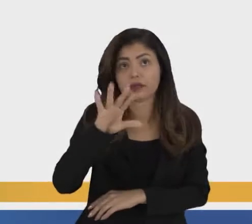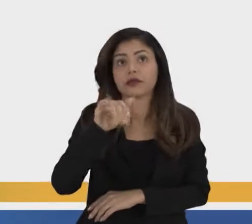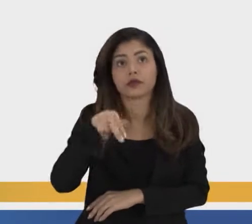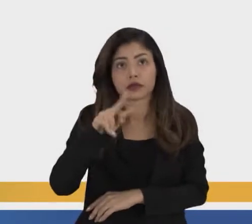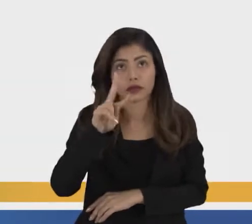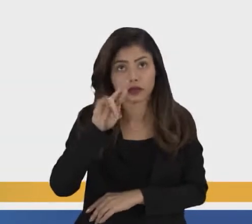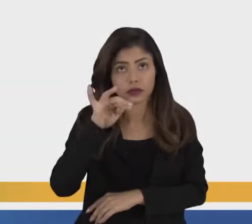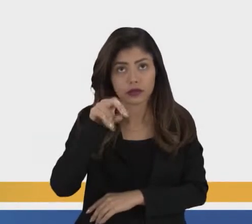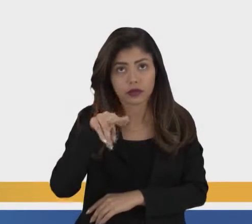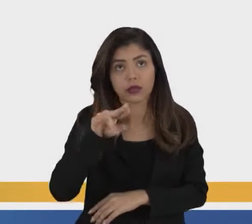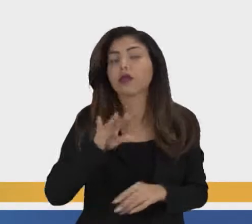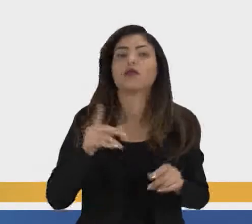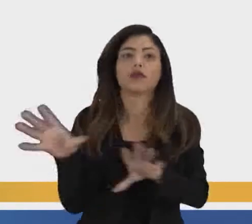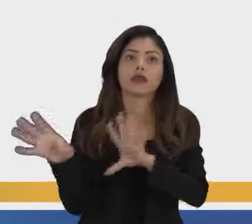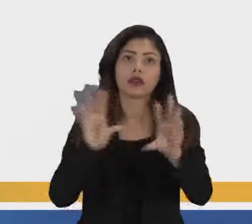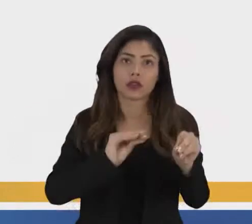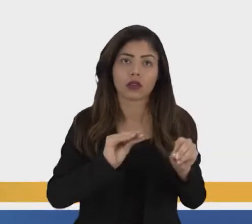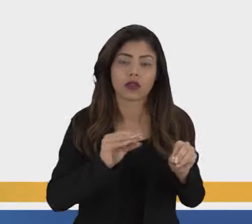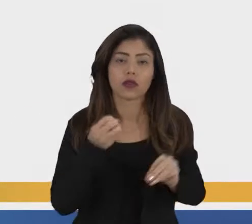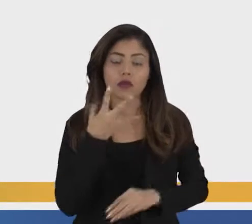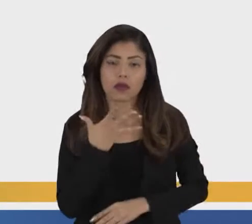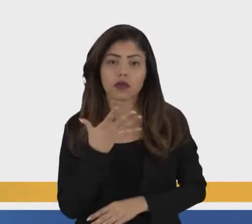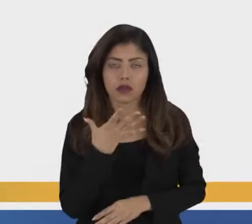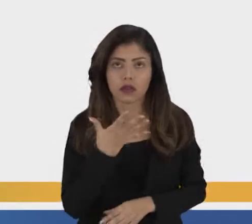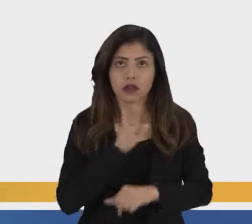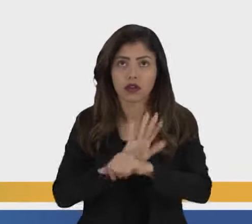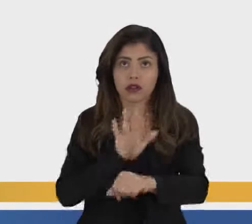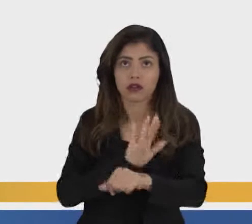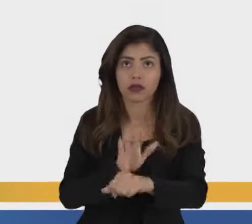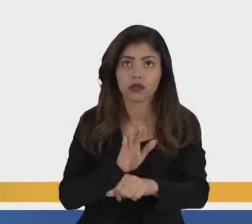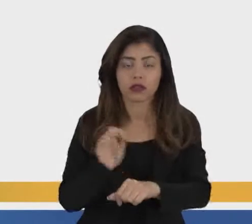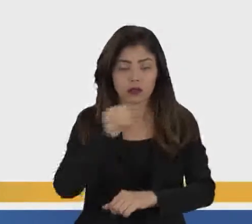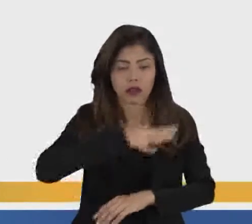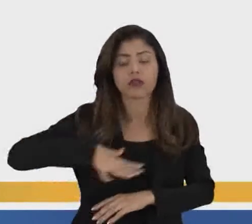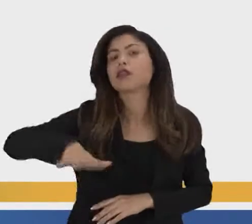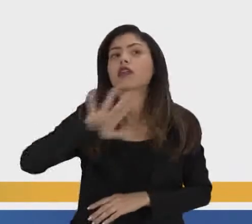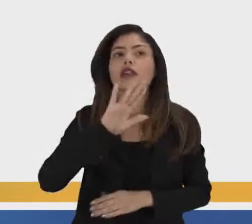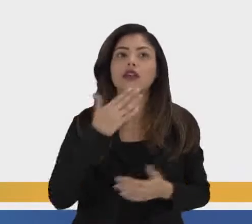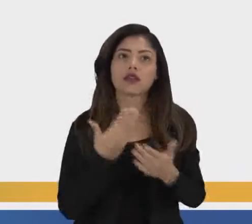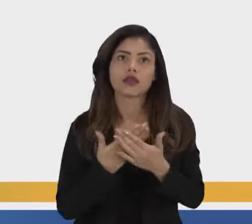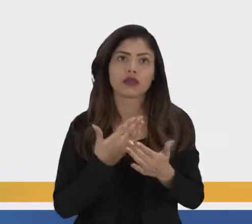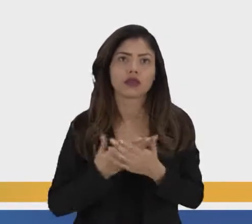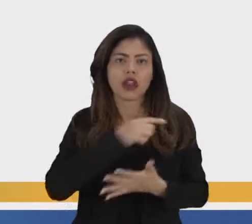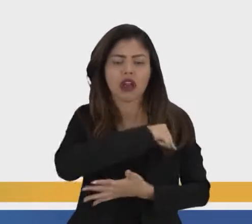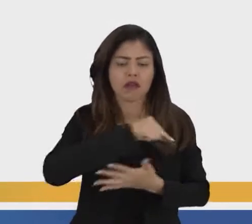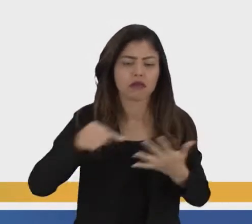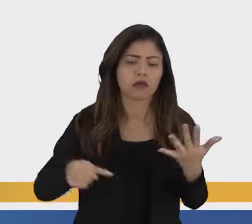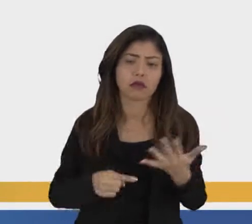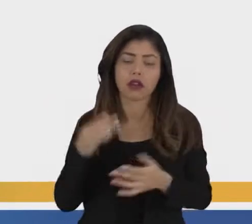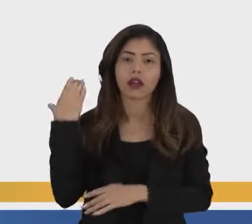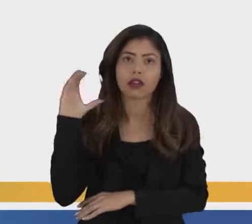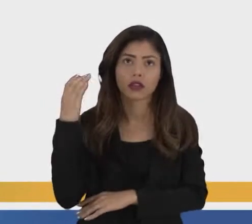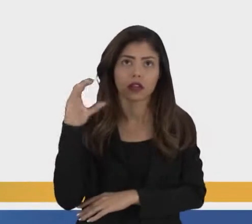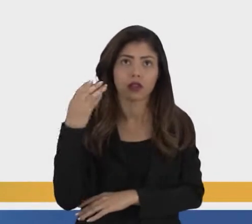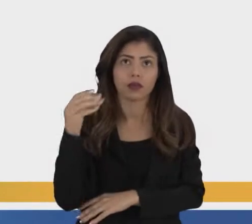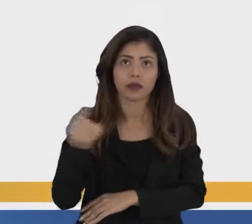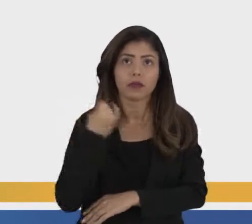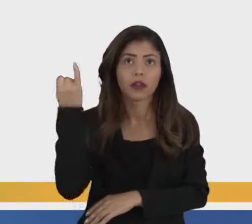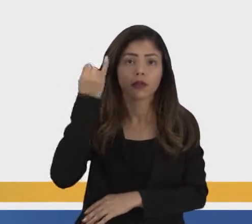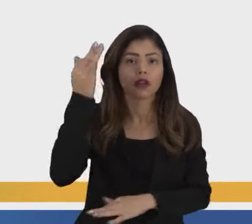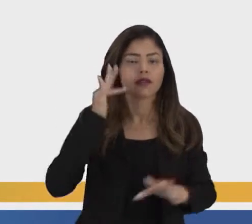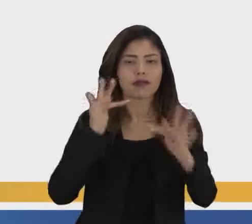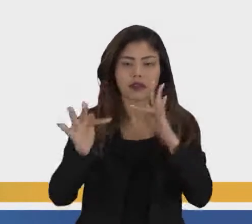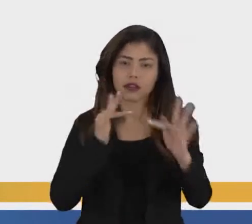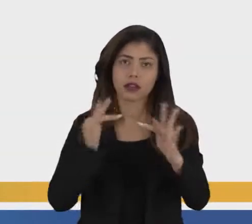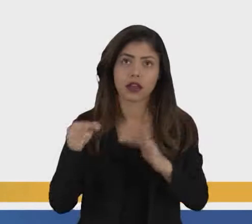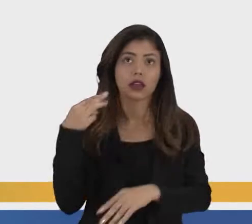que trouxe uma grande contribuição para a humanidade em seu estudo nas mais diversas áreas da ciência, principalmente